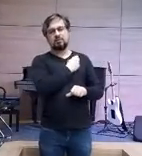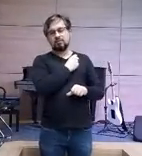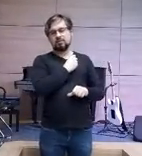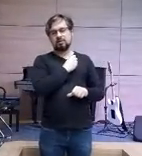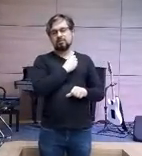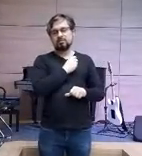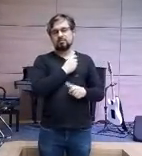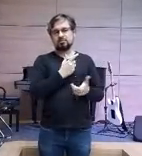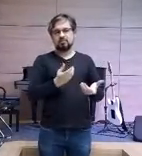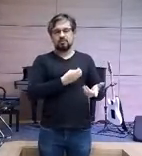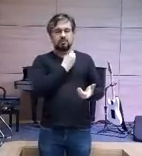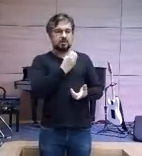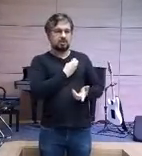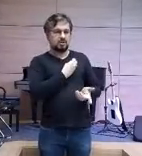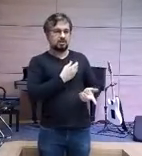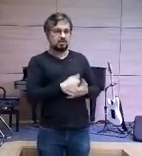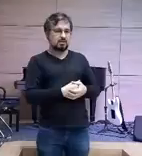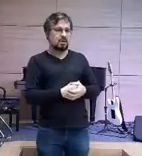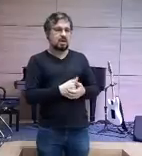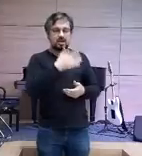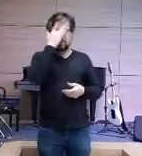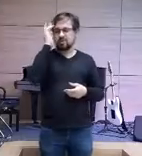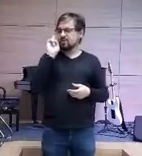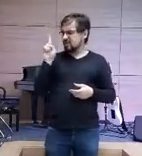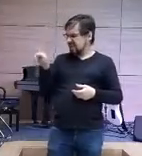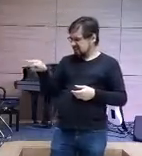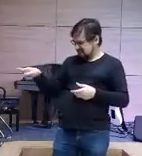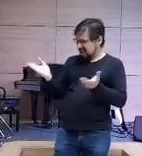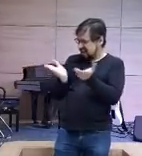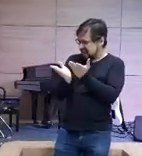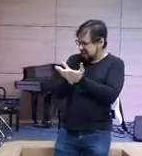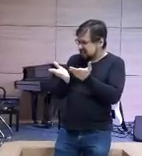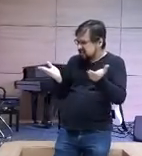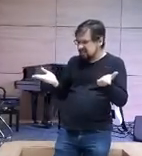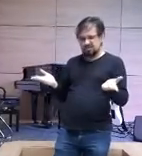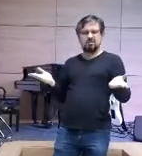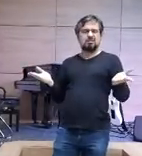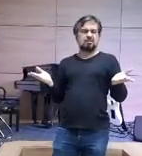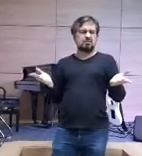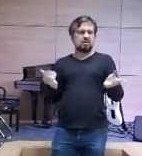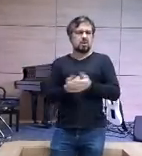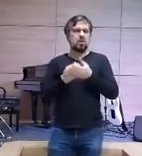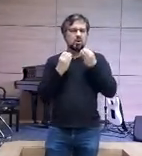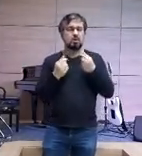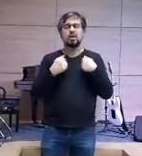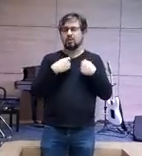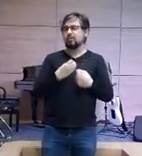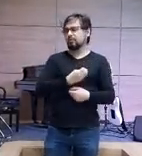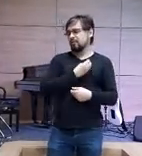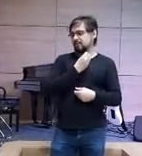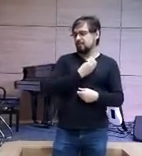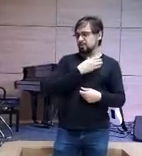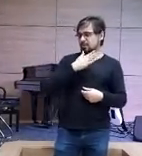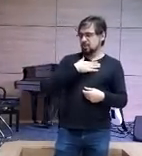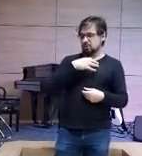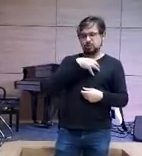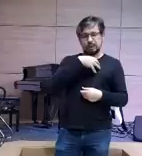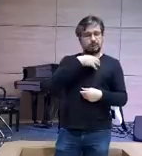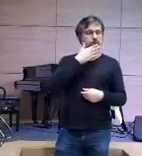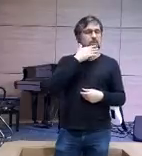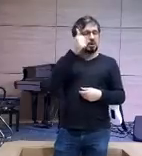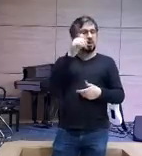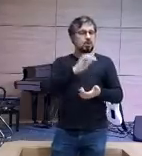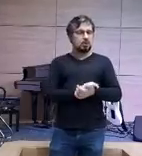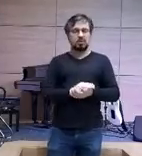para alguns dizer sim ele é cristão Ela é cristã Olha eu prefiro viver a minha vida que eu